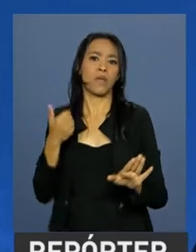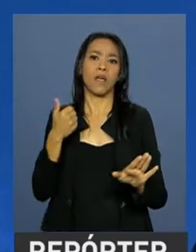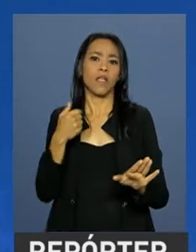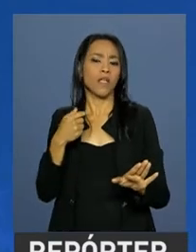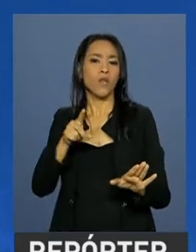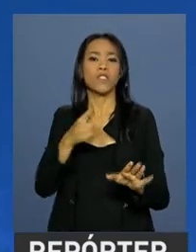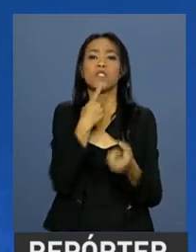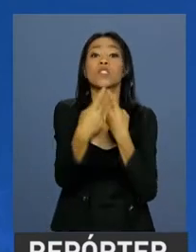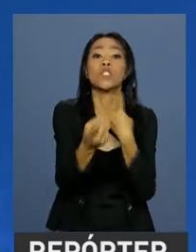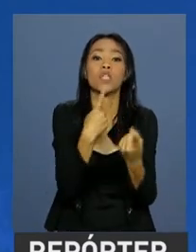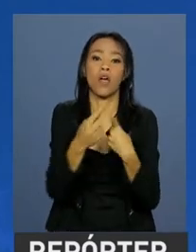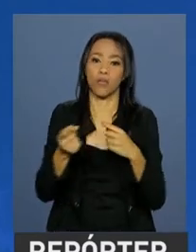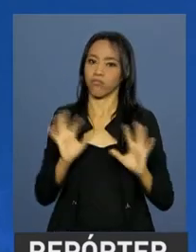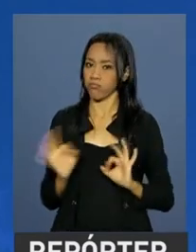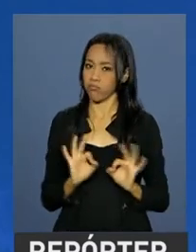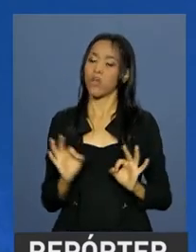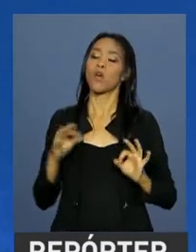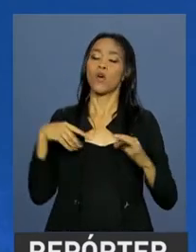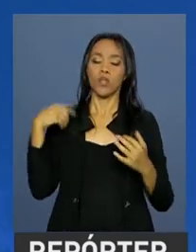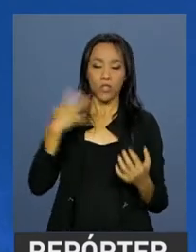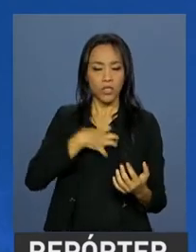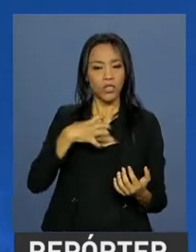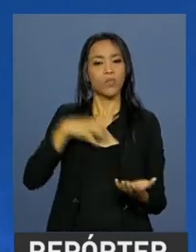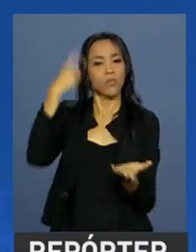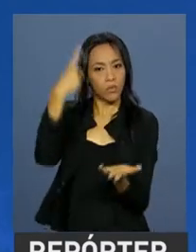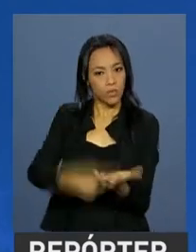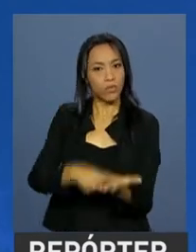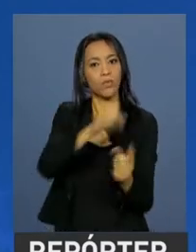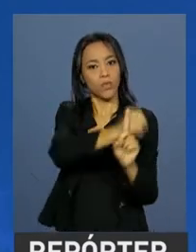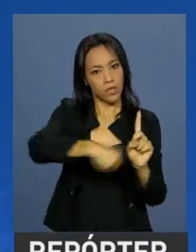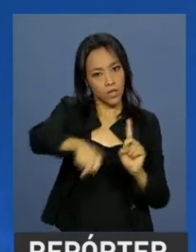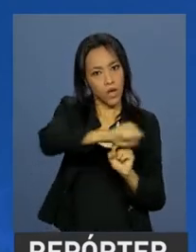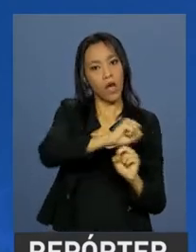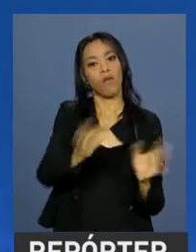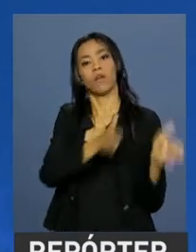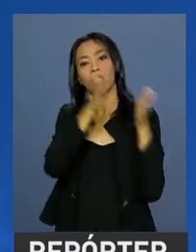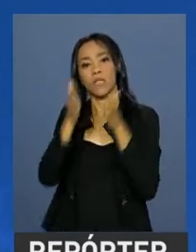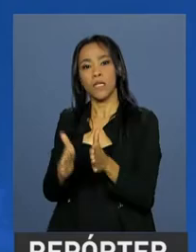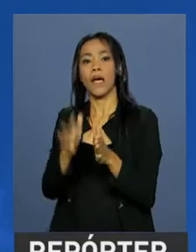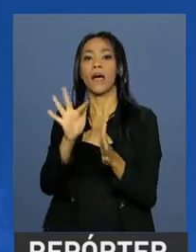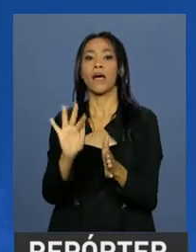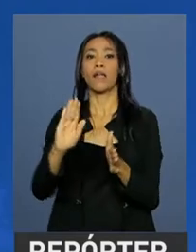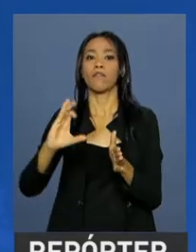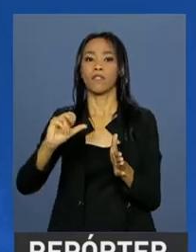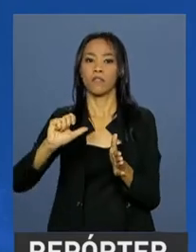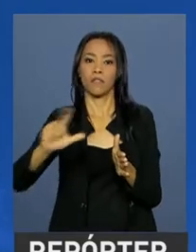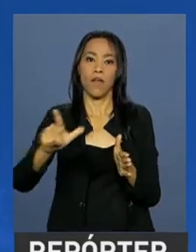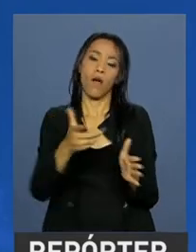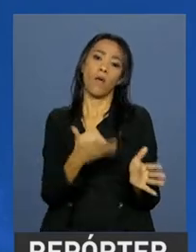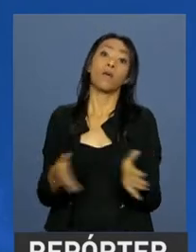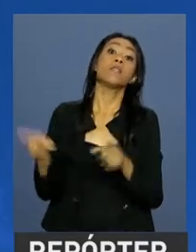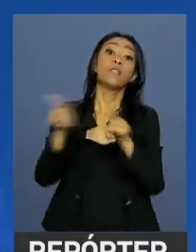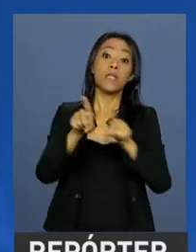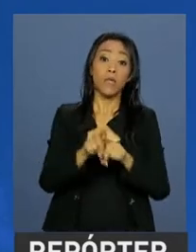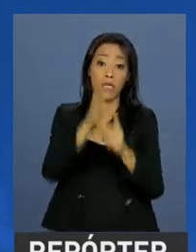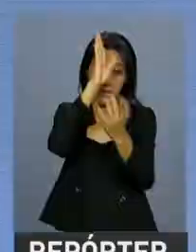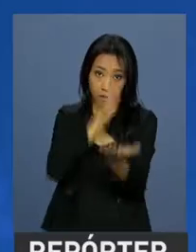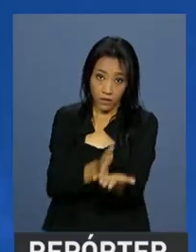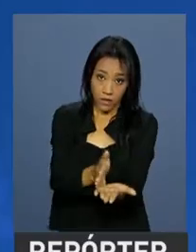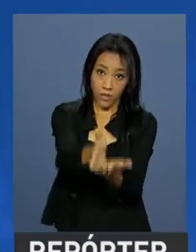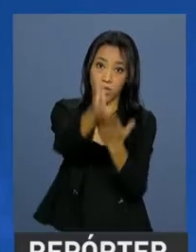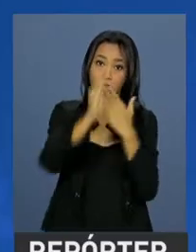de nosso sentido de responsabilidade social e fiscal e da nossa determinação de